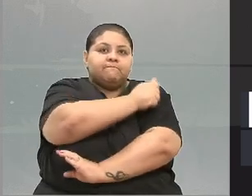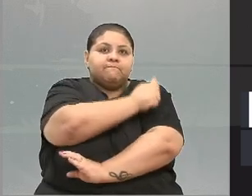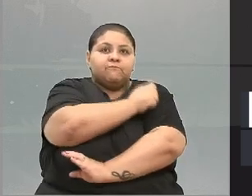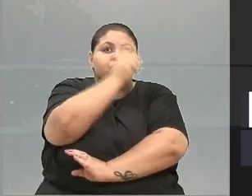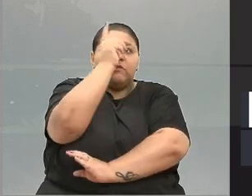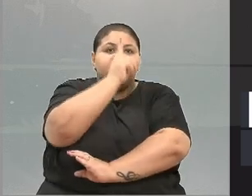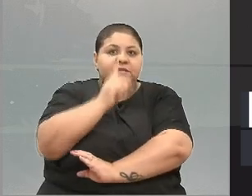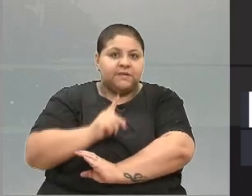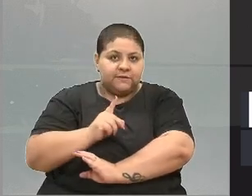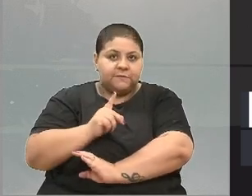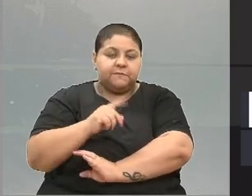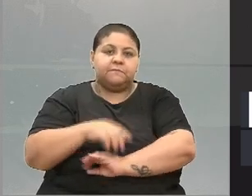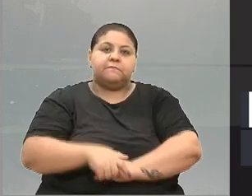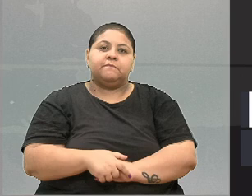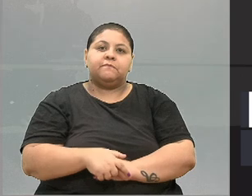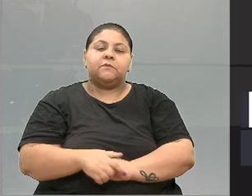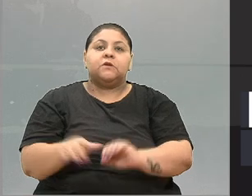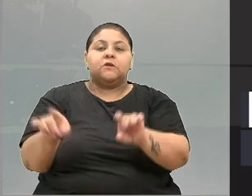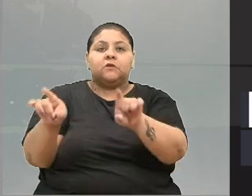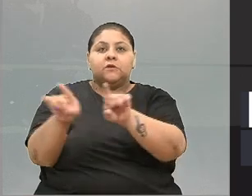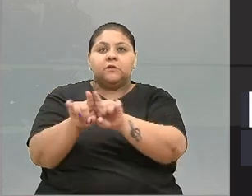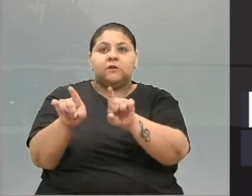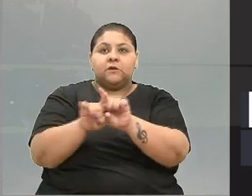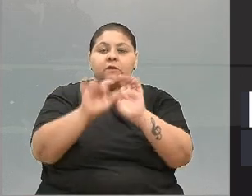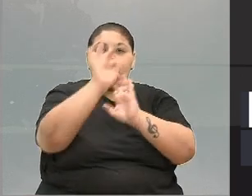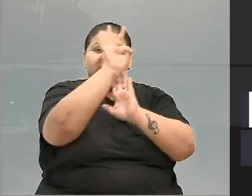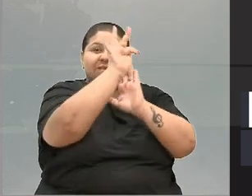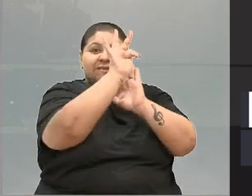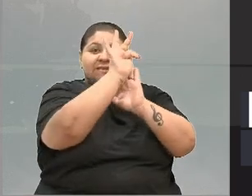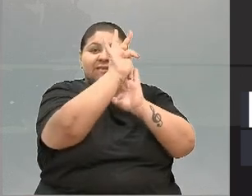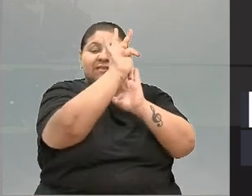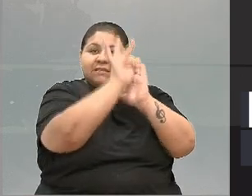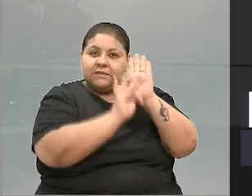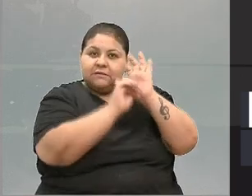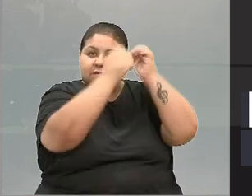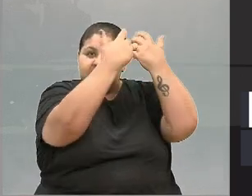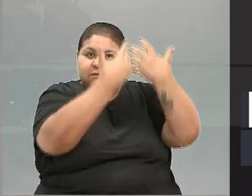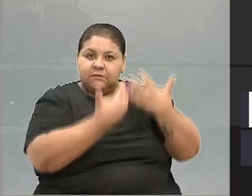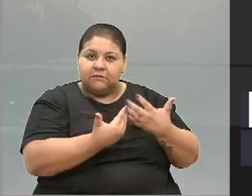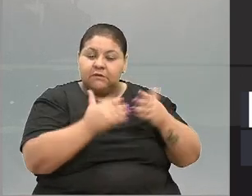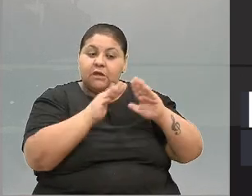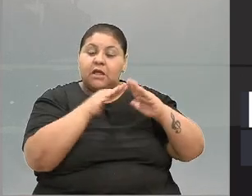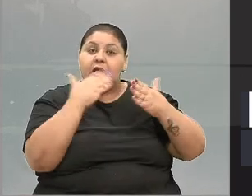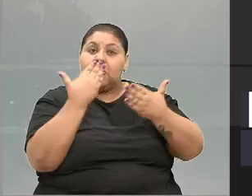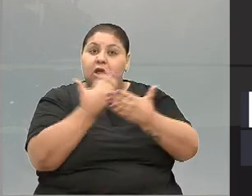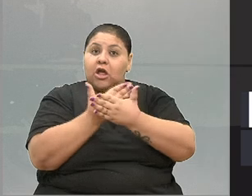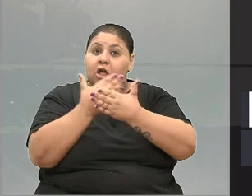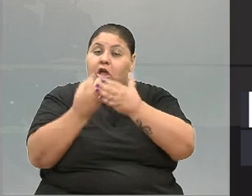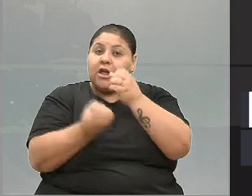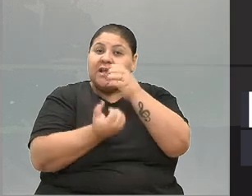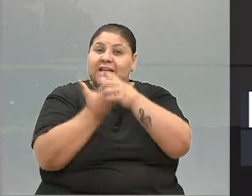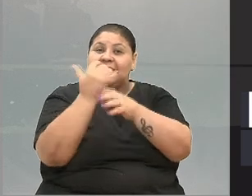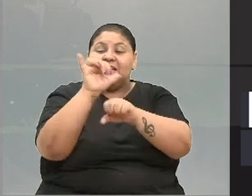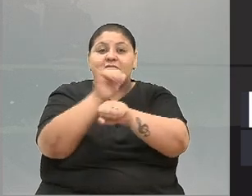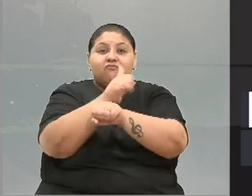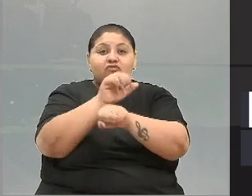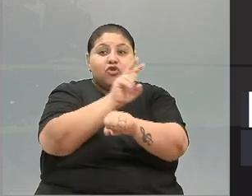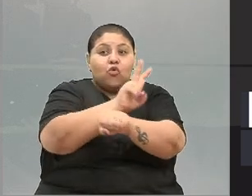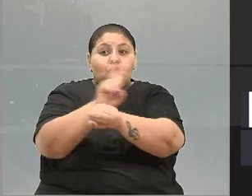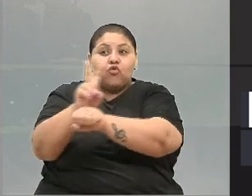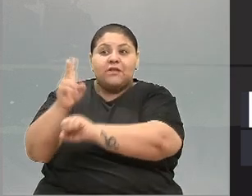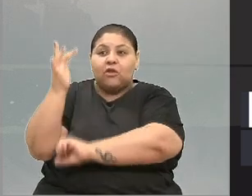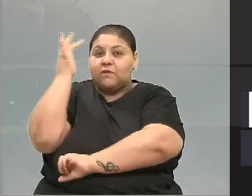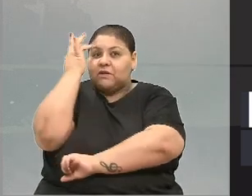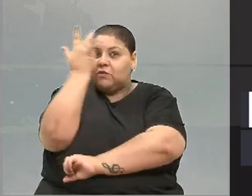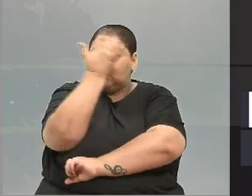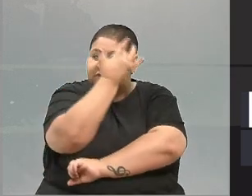deficiência. Além disso, esse texto ele prevê que as escolas implementem estratégias de cuidado com a saúde